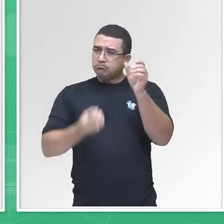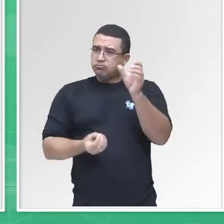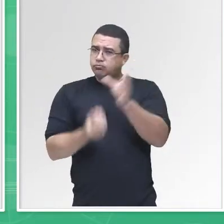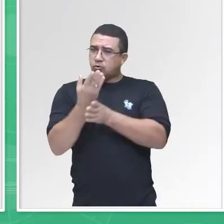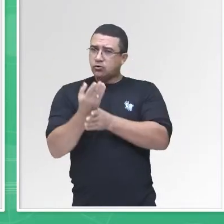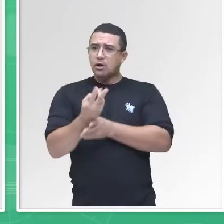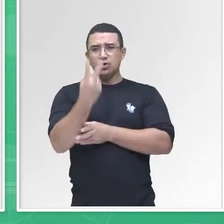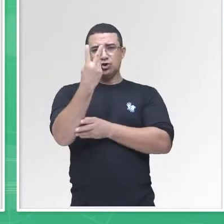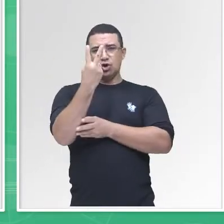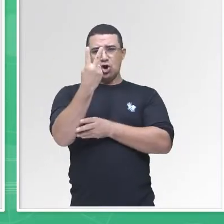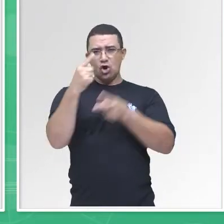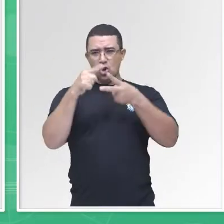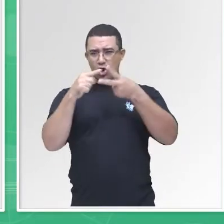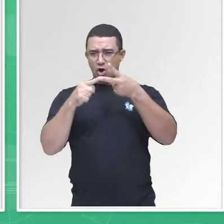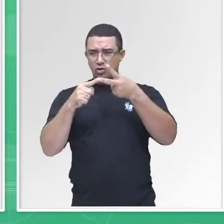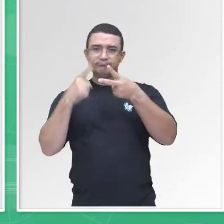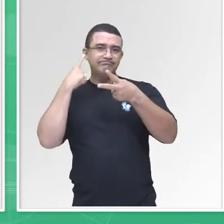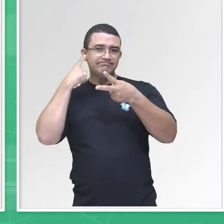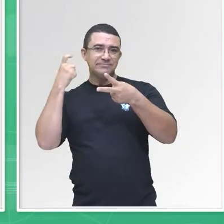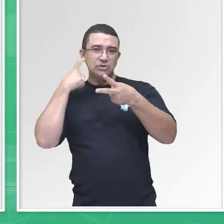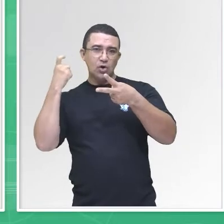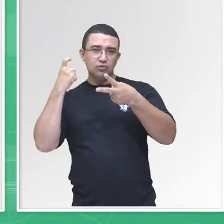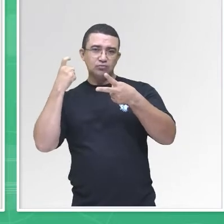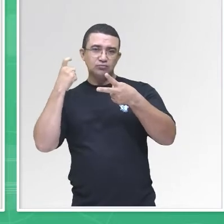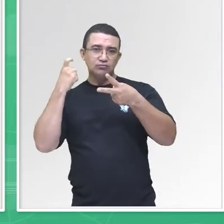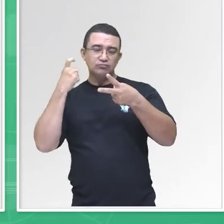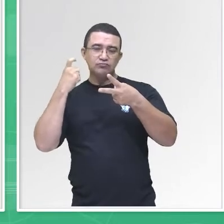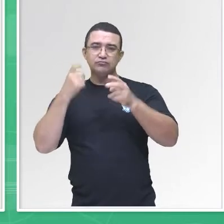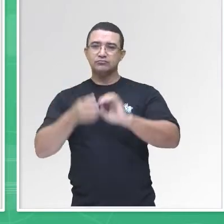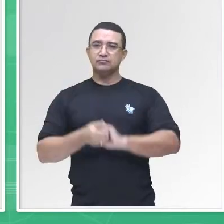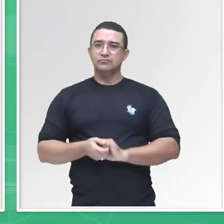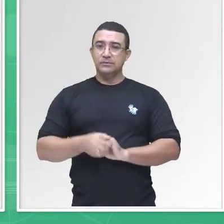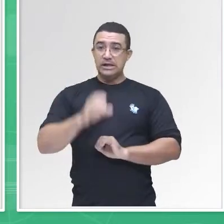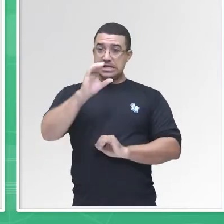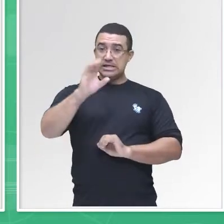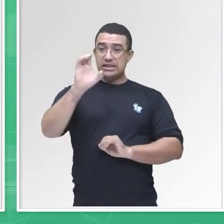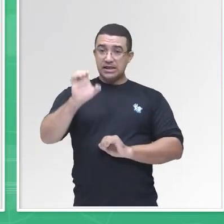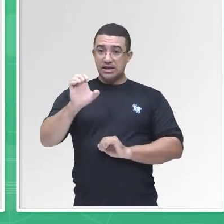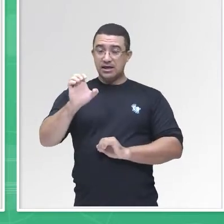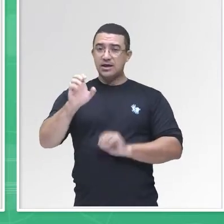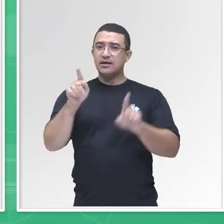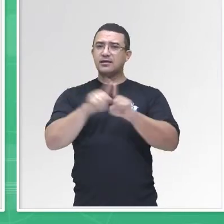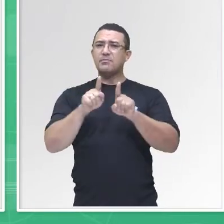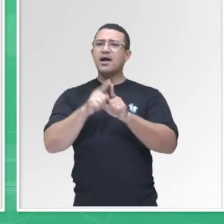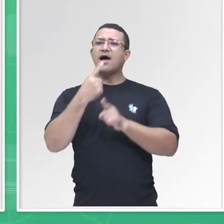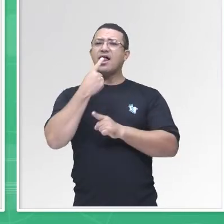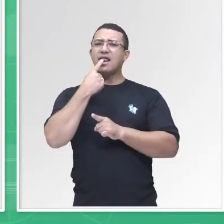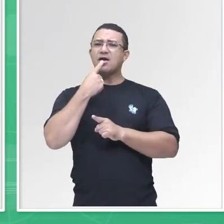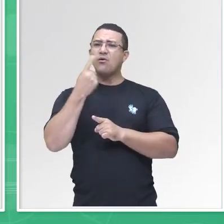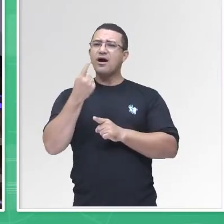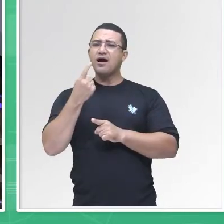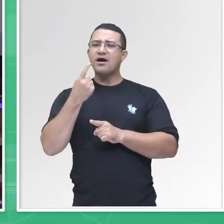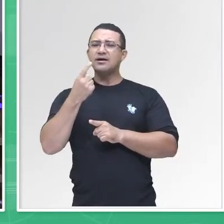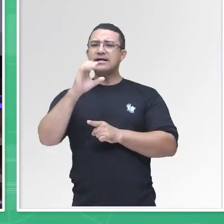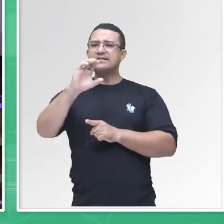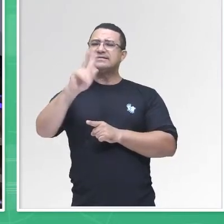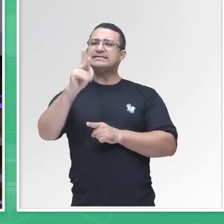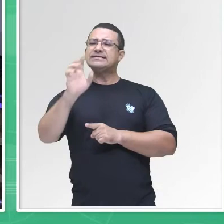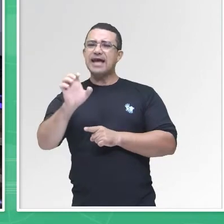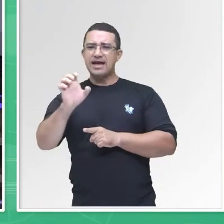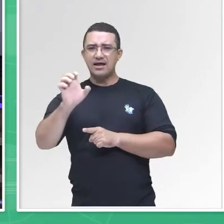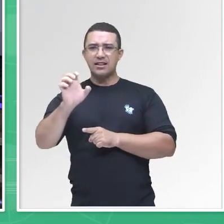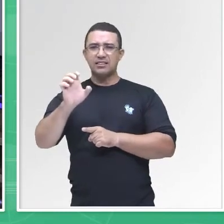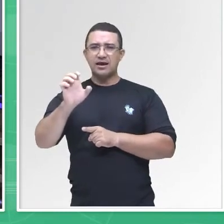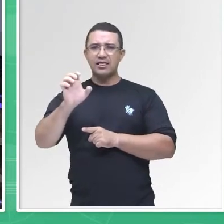nós falamos, e C. Tipo com a língua presa, né? Como o Romário fala. Lembra do Romário, jogador de